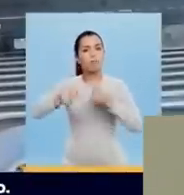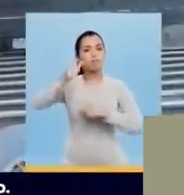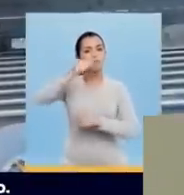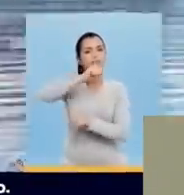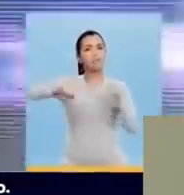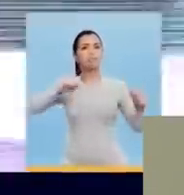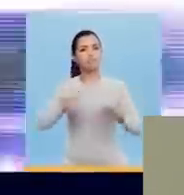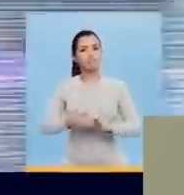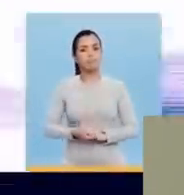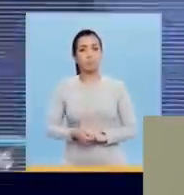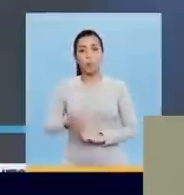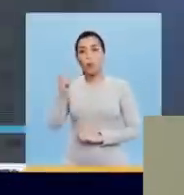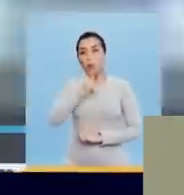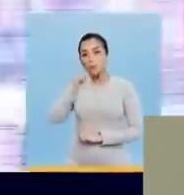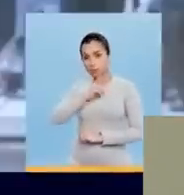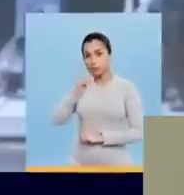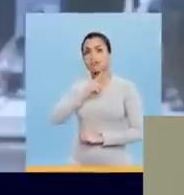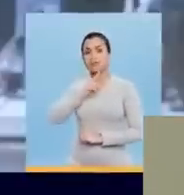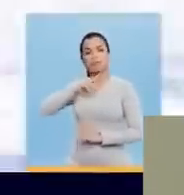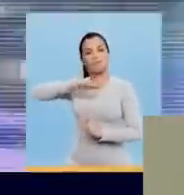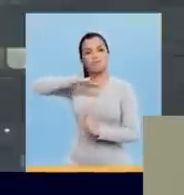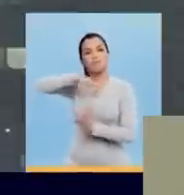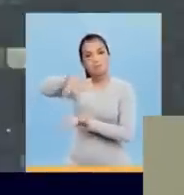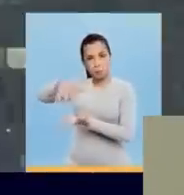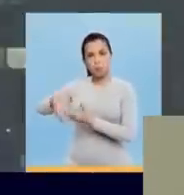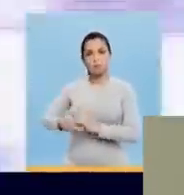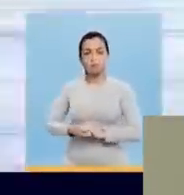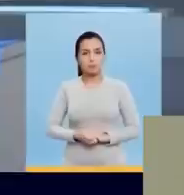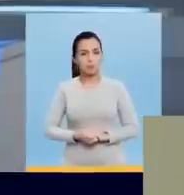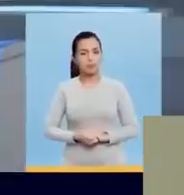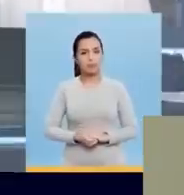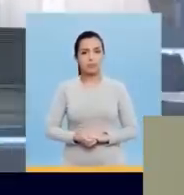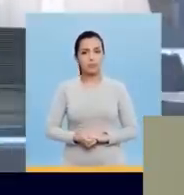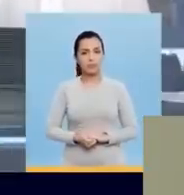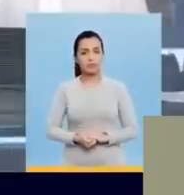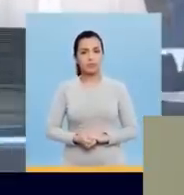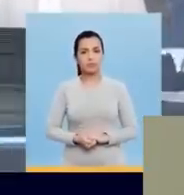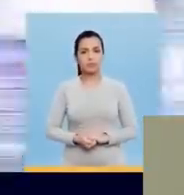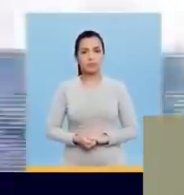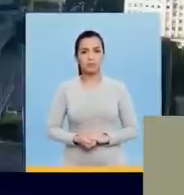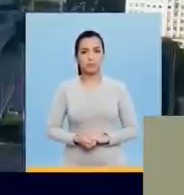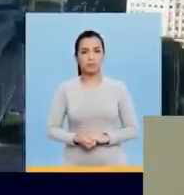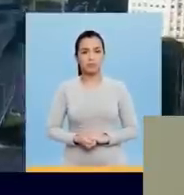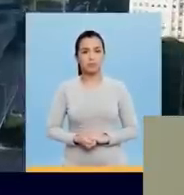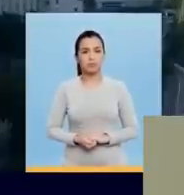como isso seria decisivo. Uma emergência global. Em razão do vírus. Pandemia da doença. Diante de uma tragédia como